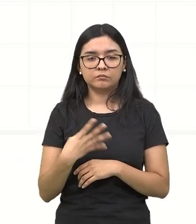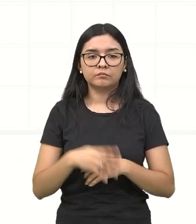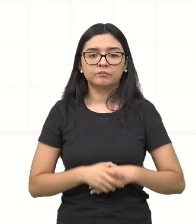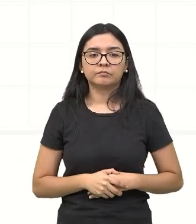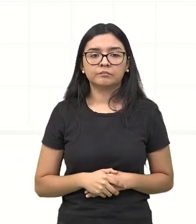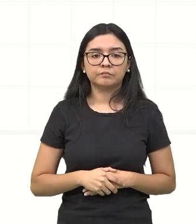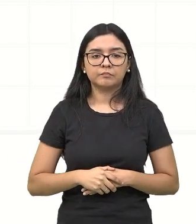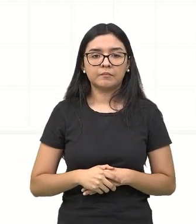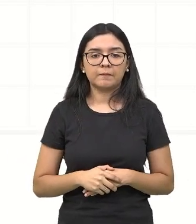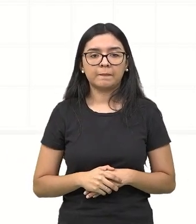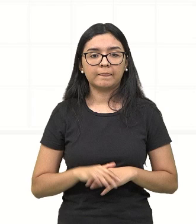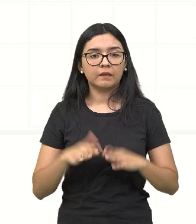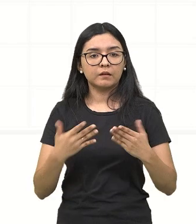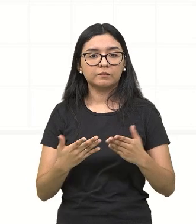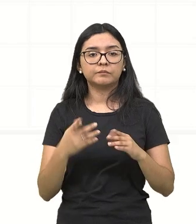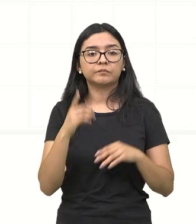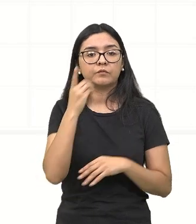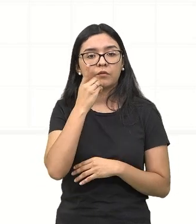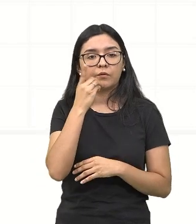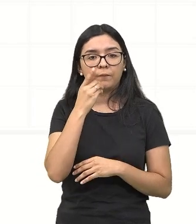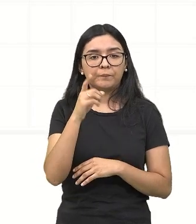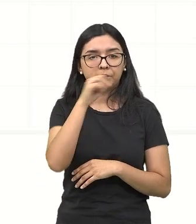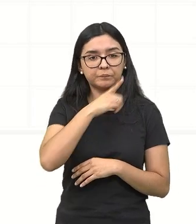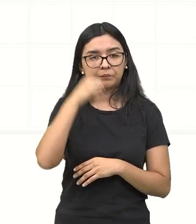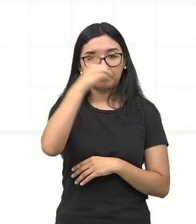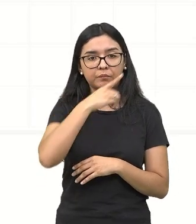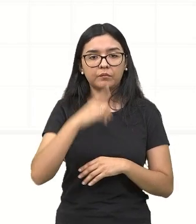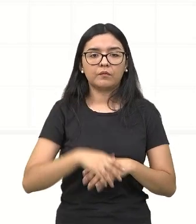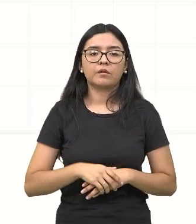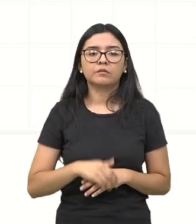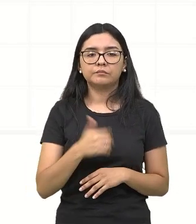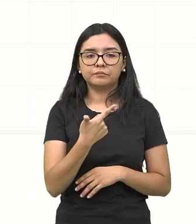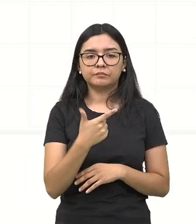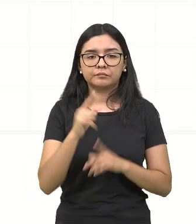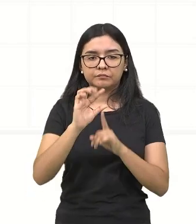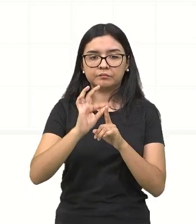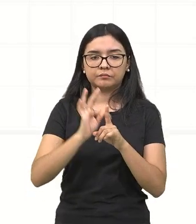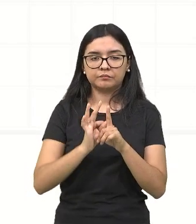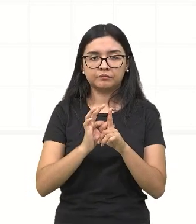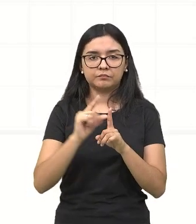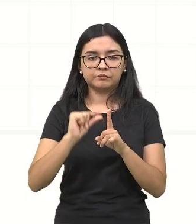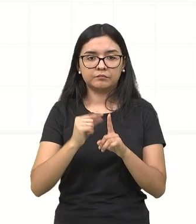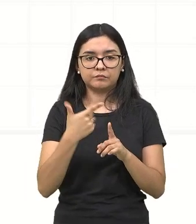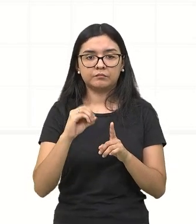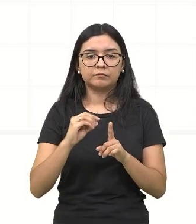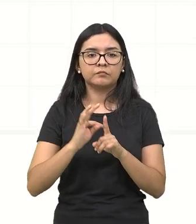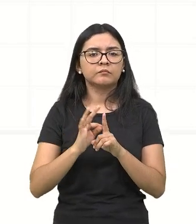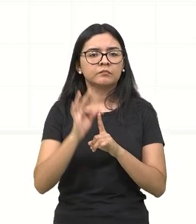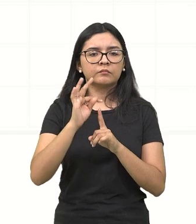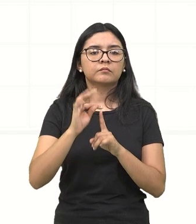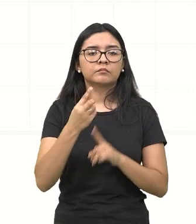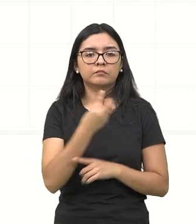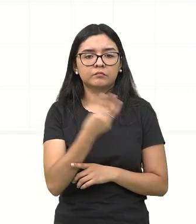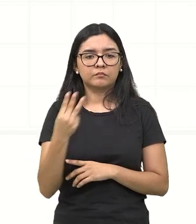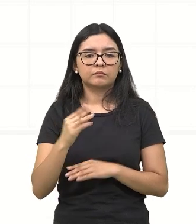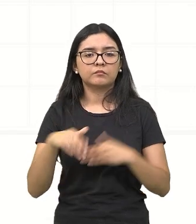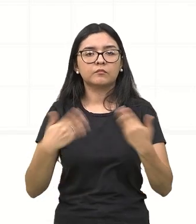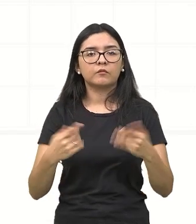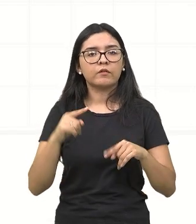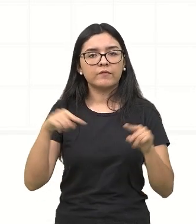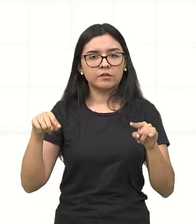legal? No domingo, a mínima foi 20, a máxima foi 33, Quanto foi a variação nesse dia